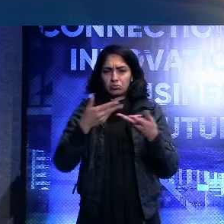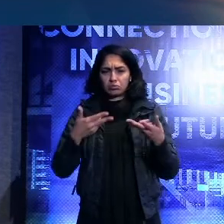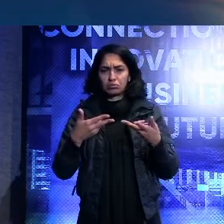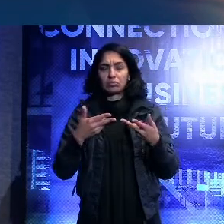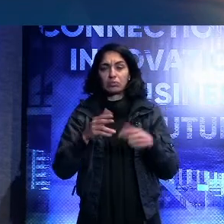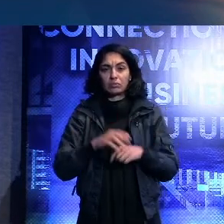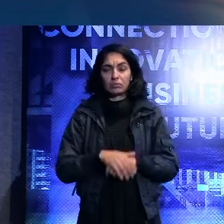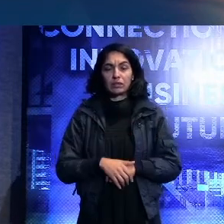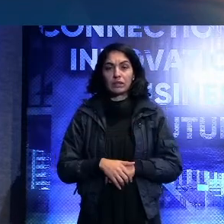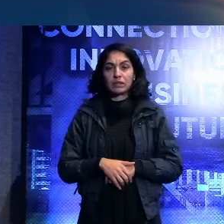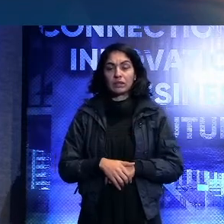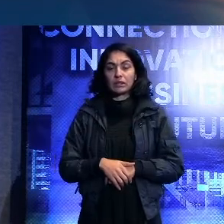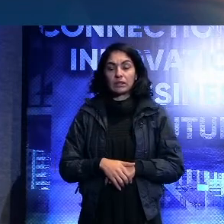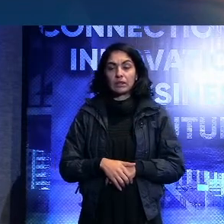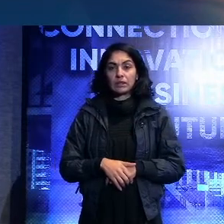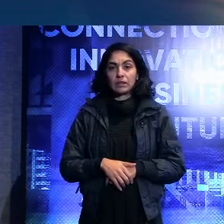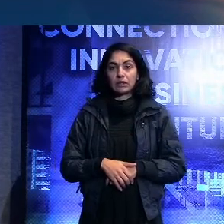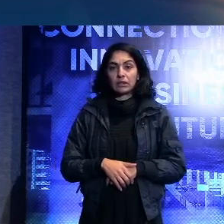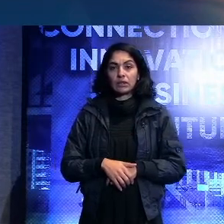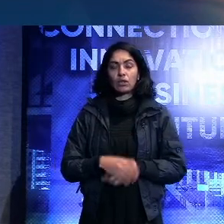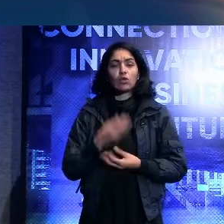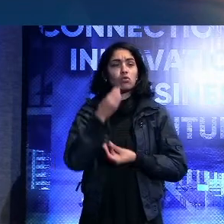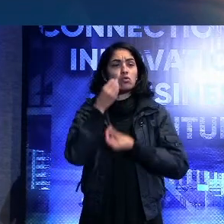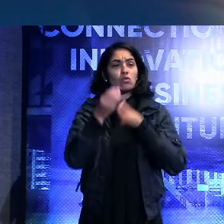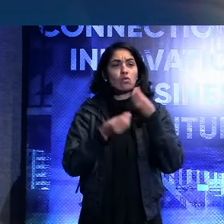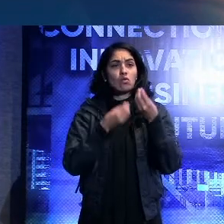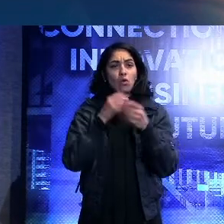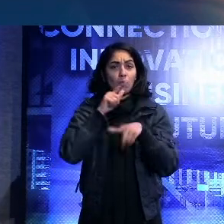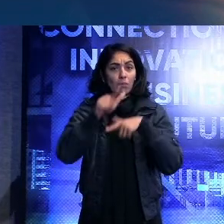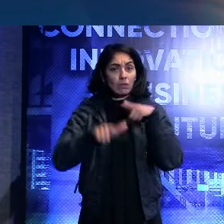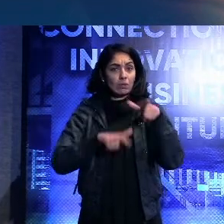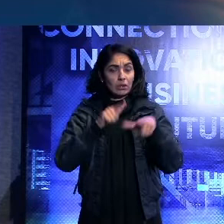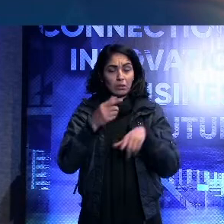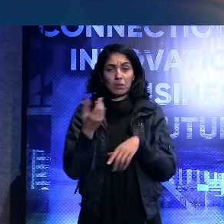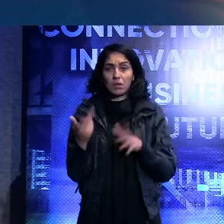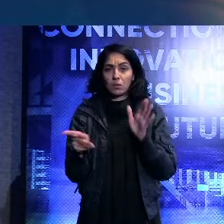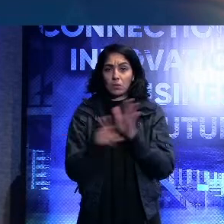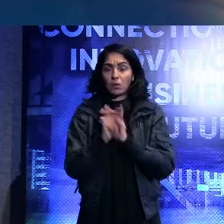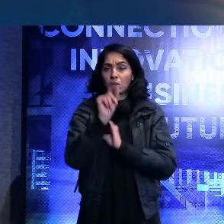Então, como que a gente está trabalhando essa questão de